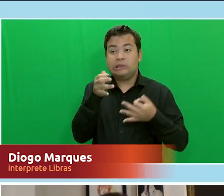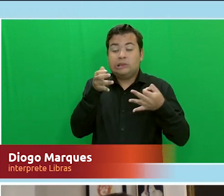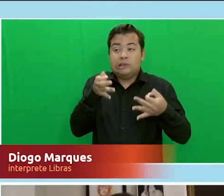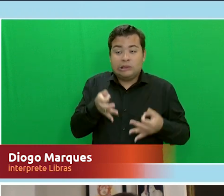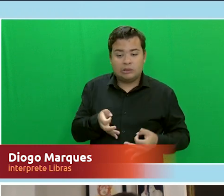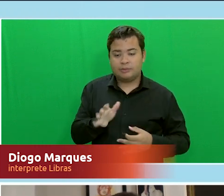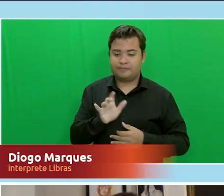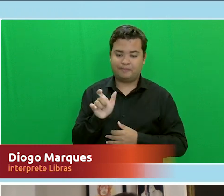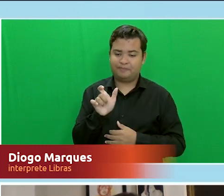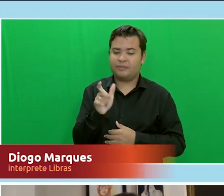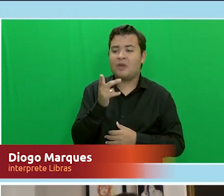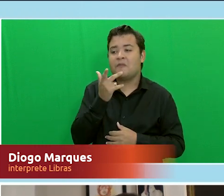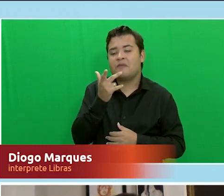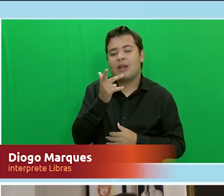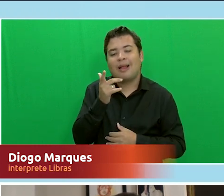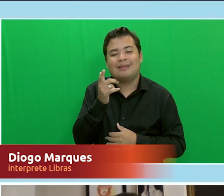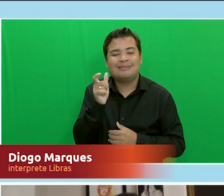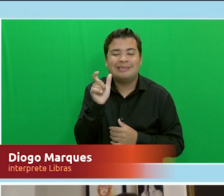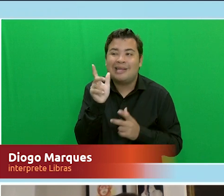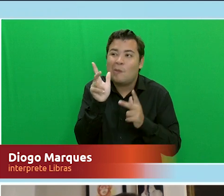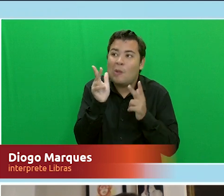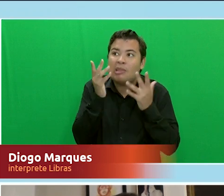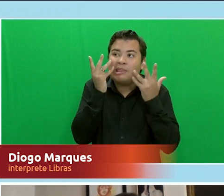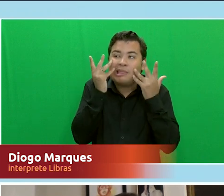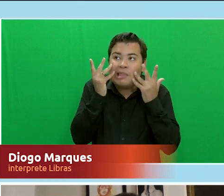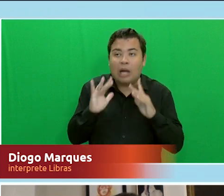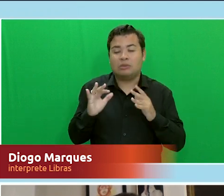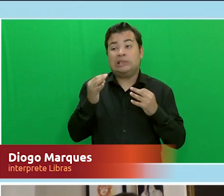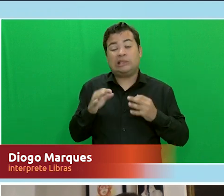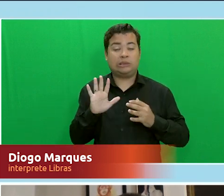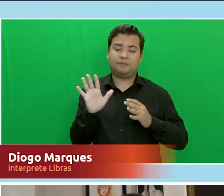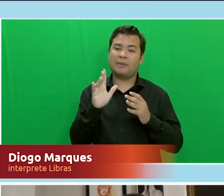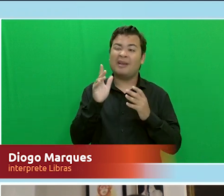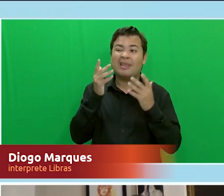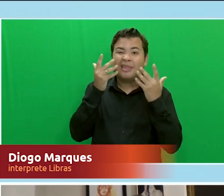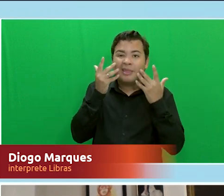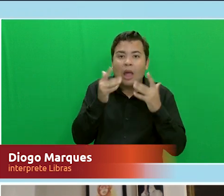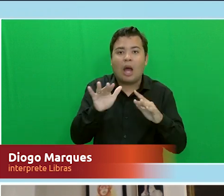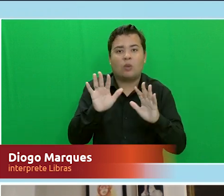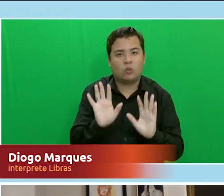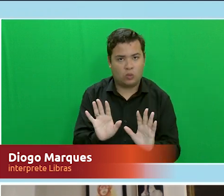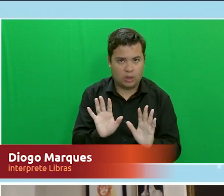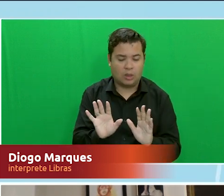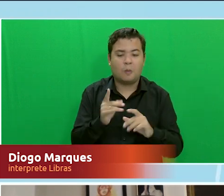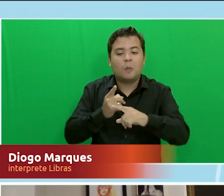muito correto, ela é natural na cidade em função dessa